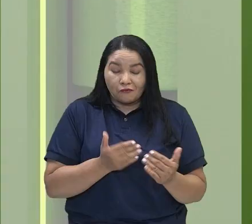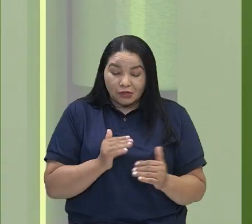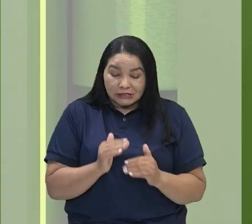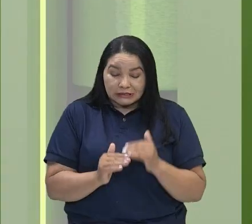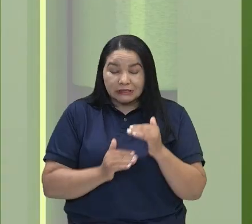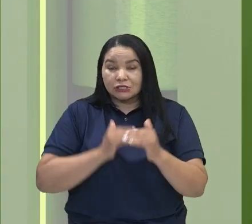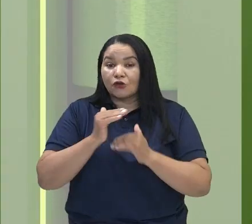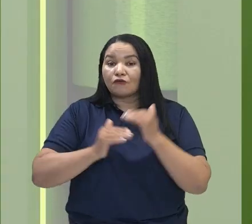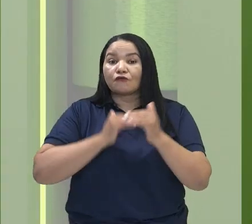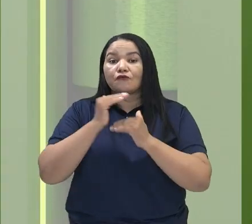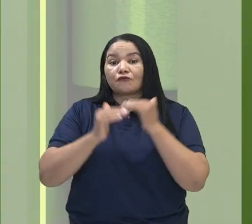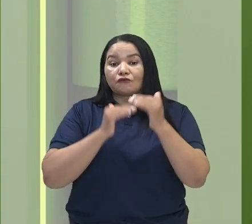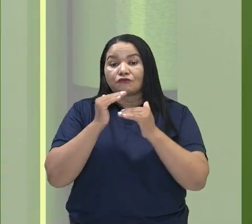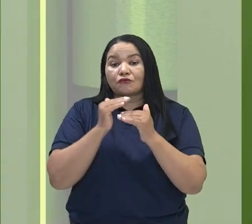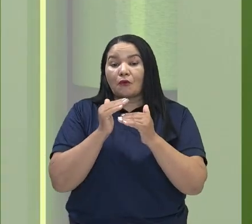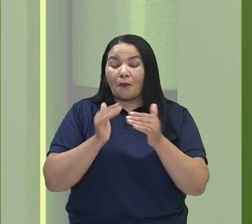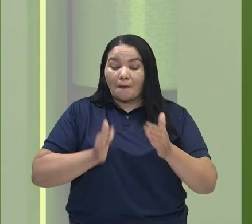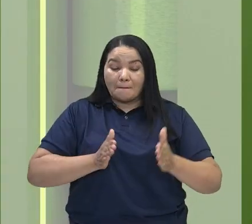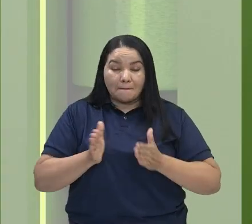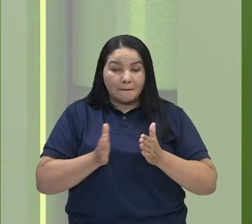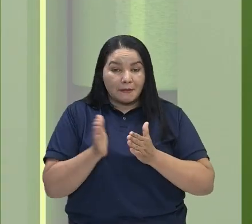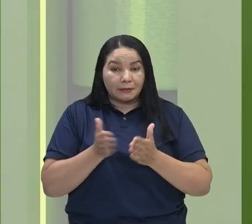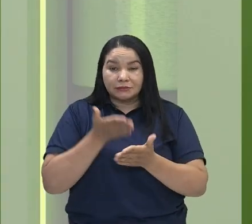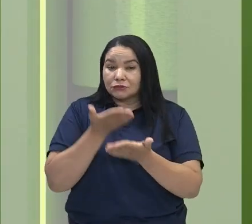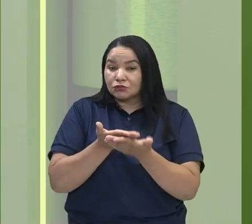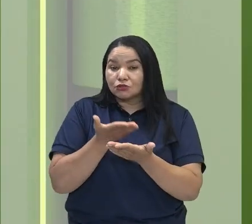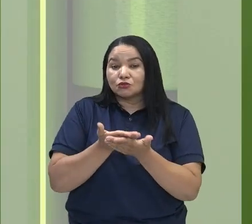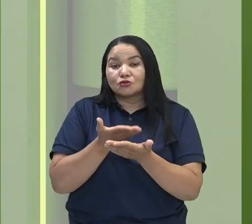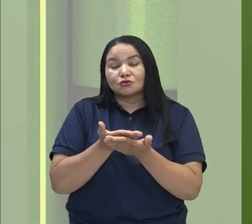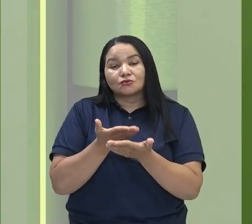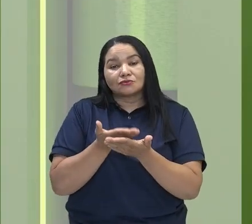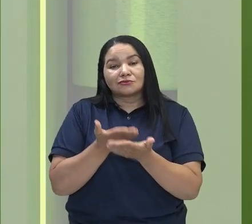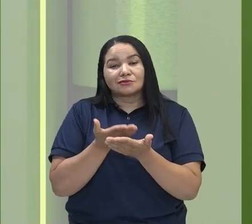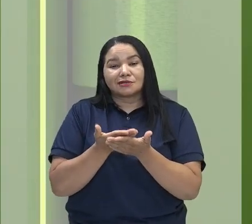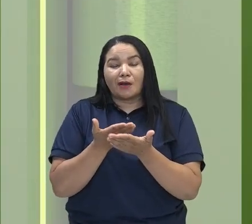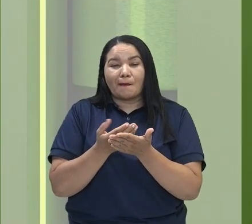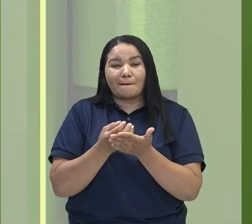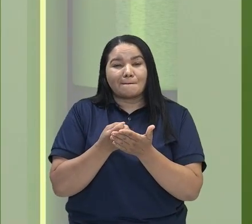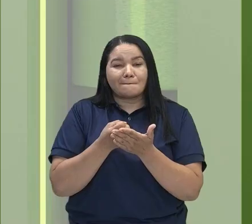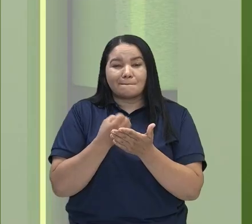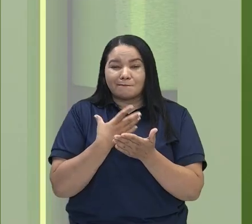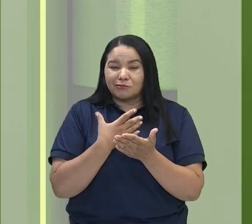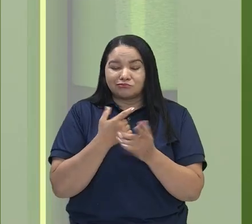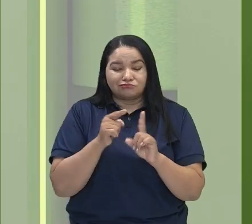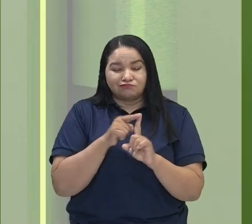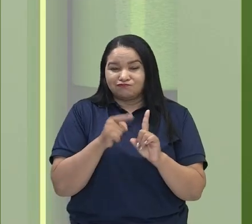desenvolvimento, está ainda no seu período de estudos. Então, não seria ali uma fase